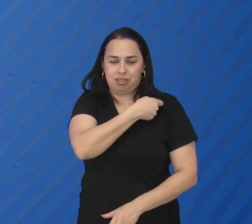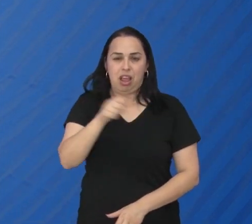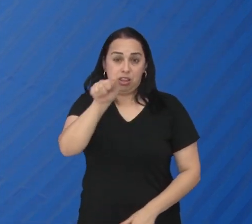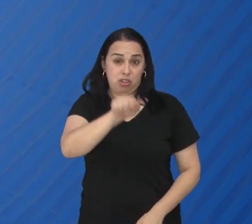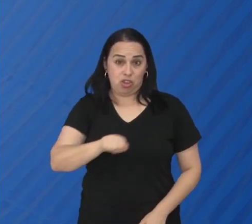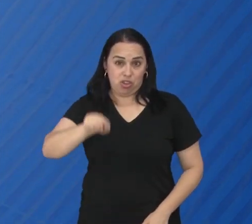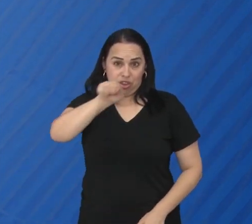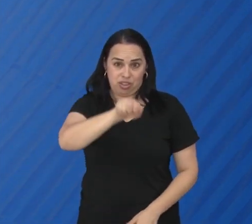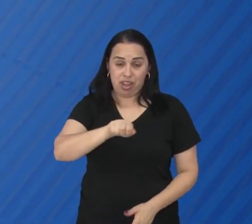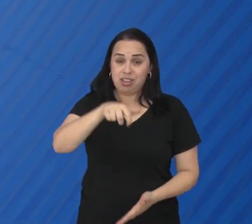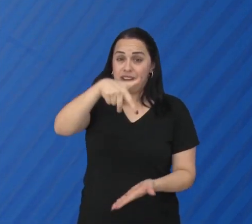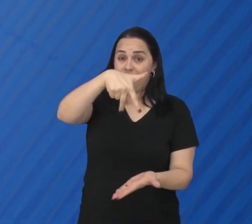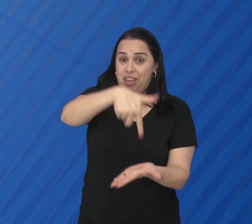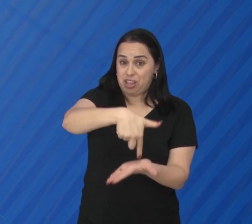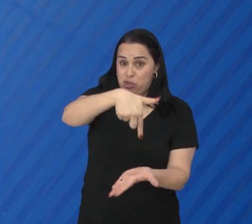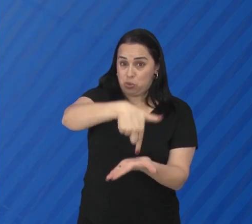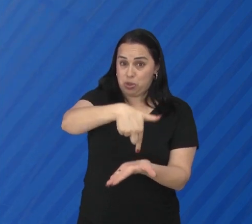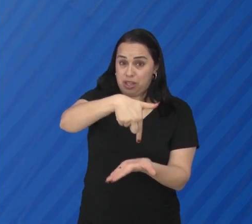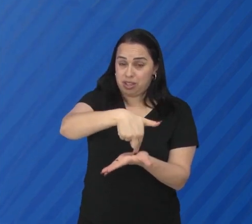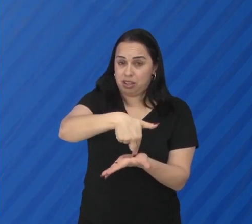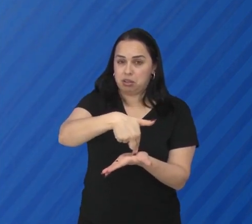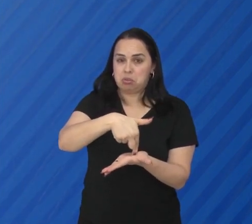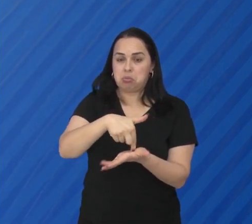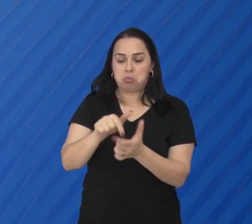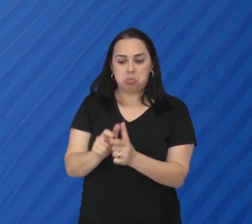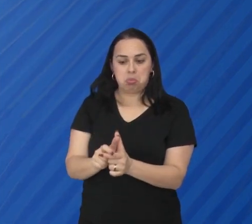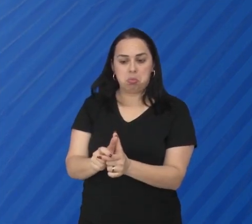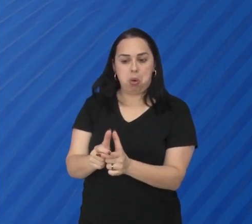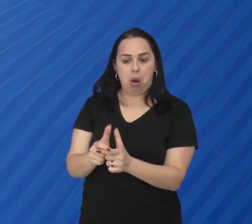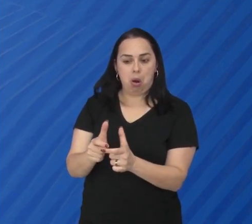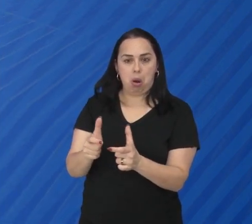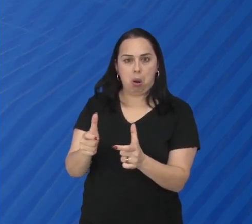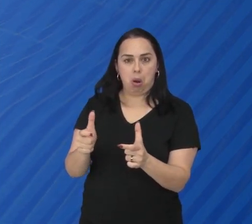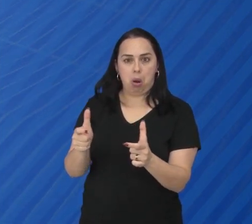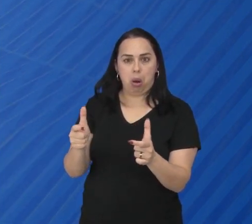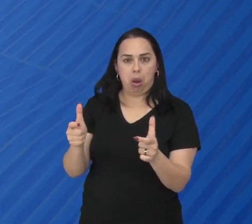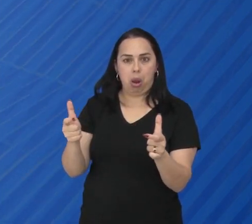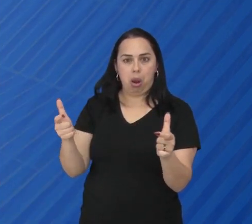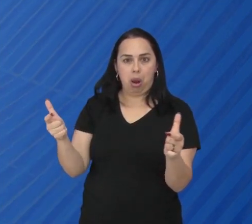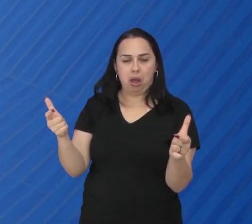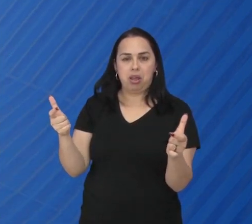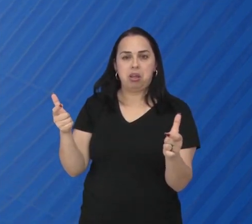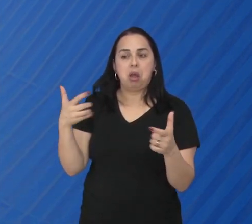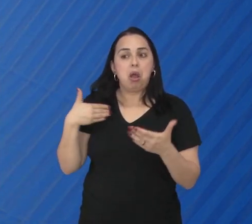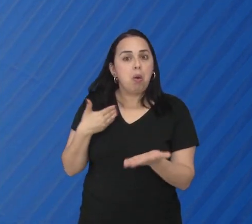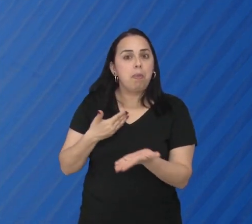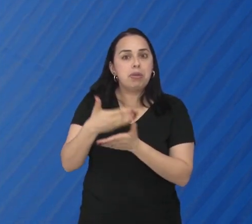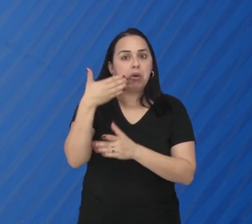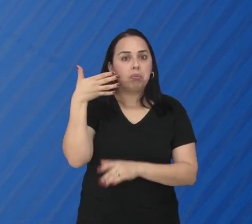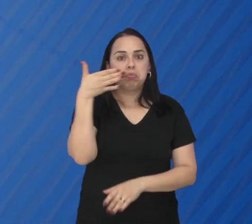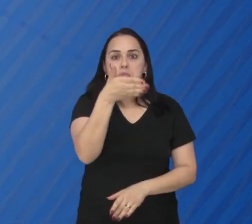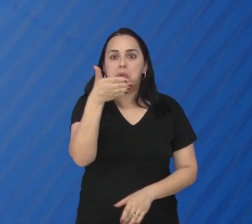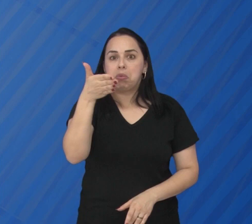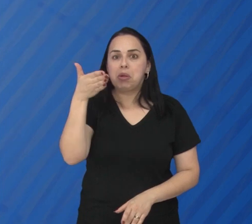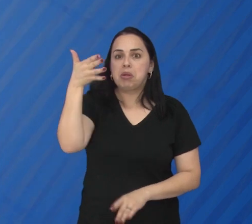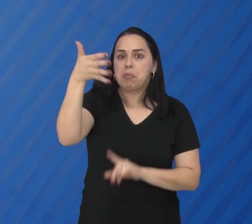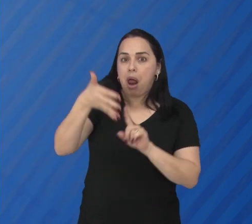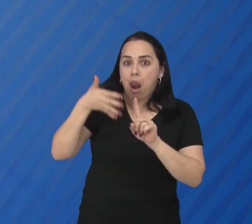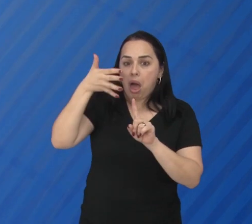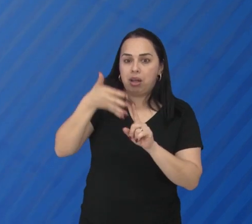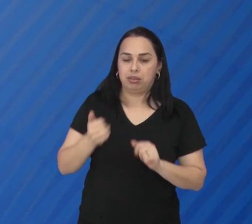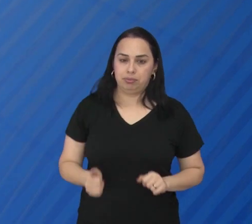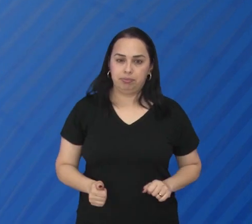chama Saciação. E isso começou a crescer, a gente começou a fazer discussões, palestras em